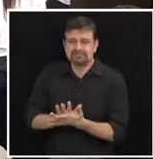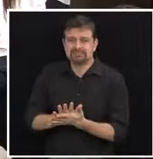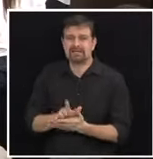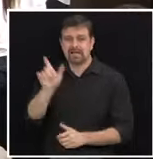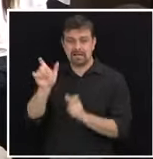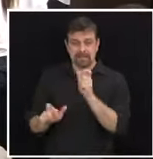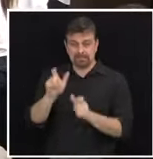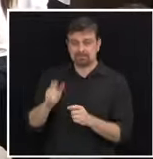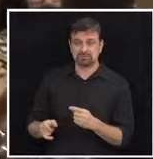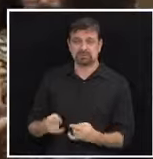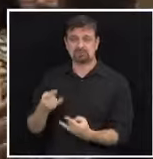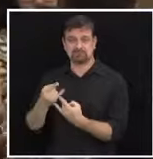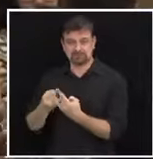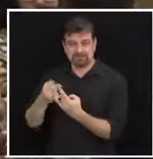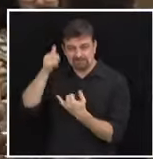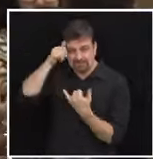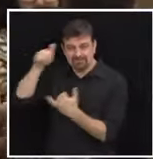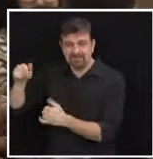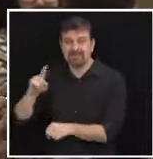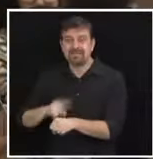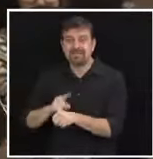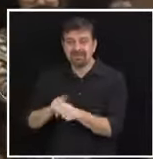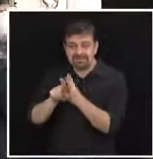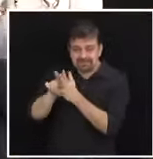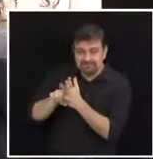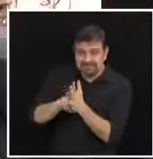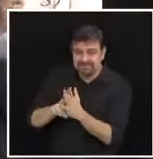prevenção ou mesmo na hora de você descobrir a doença.